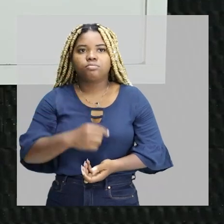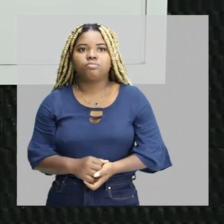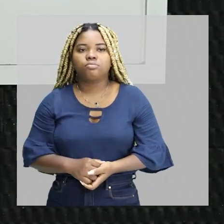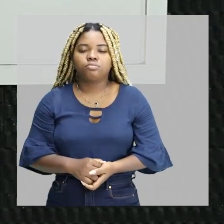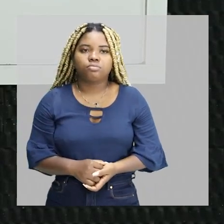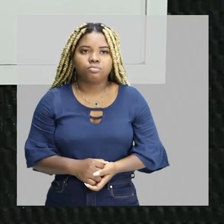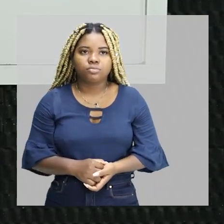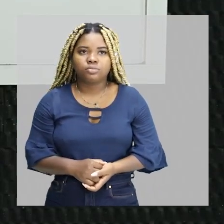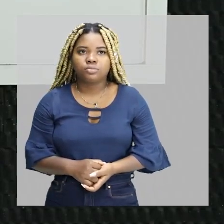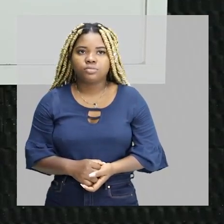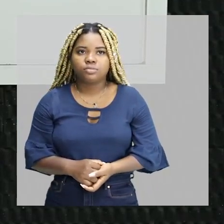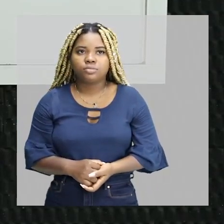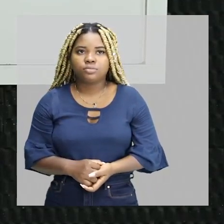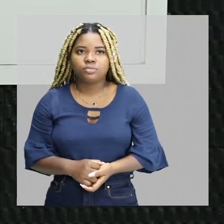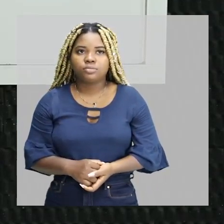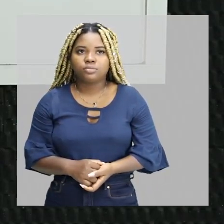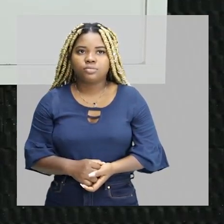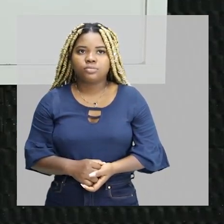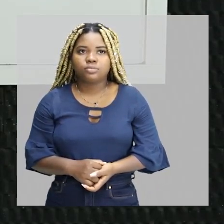na parede desses recipientes,